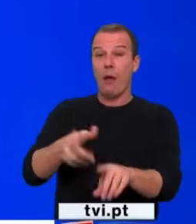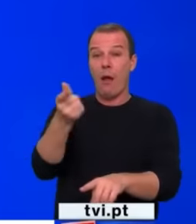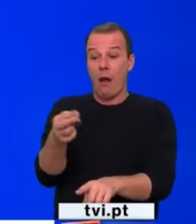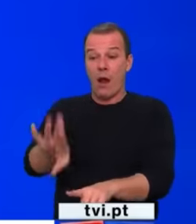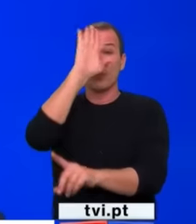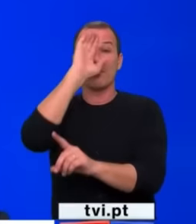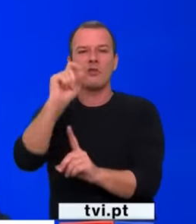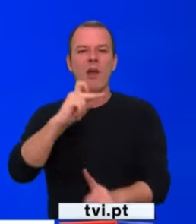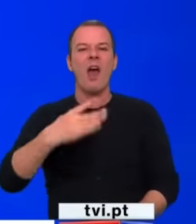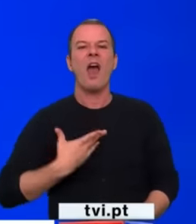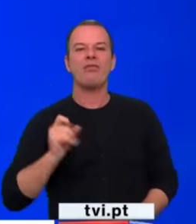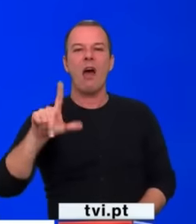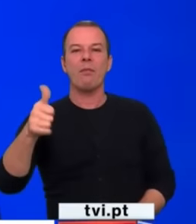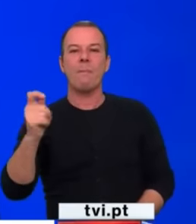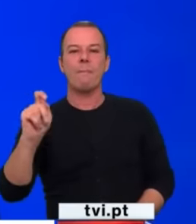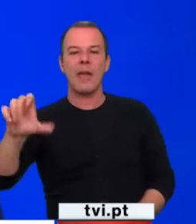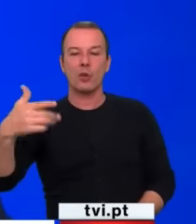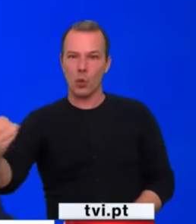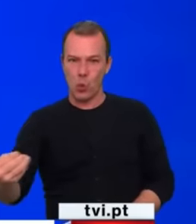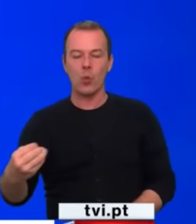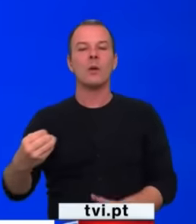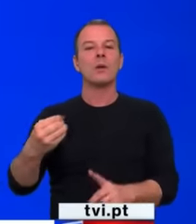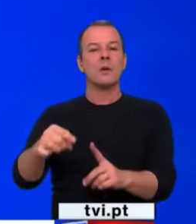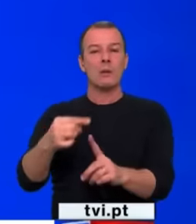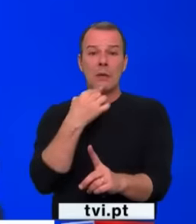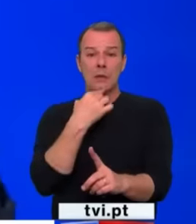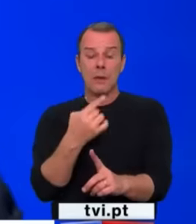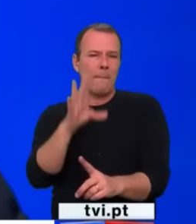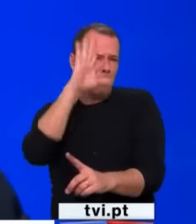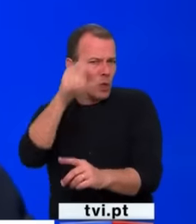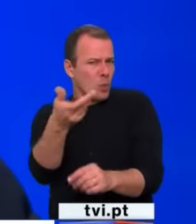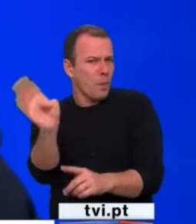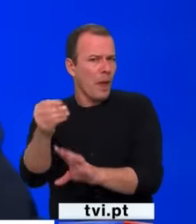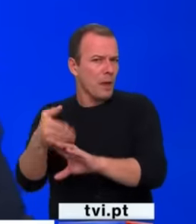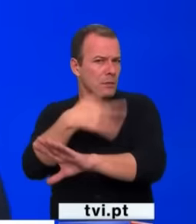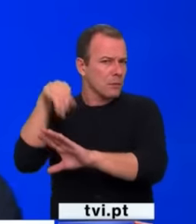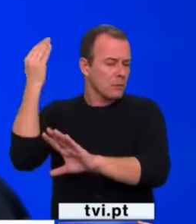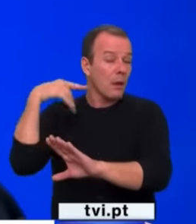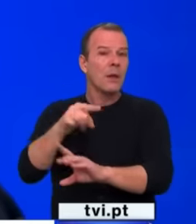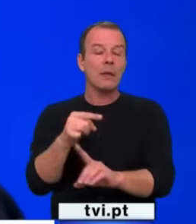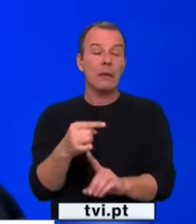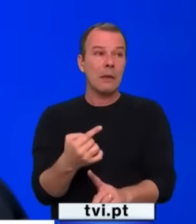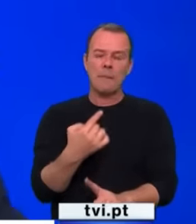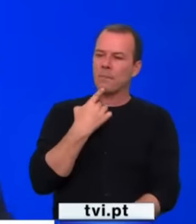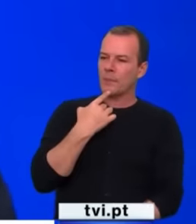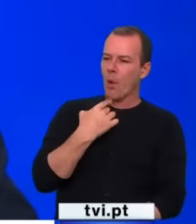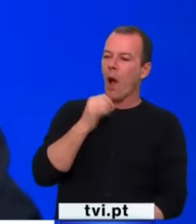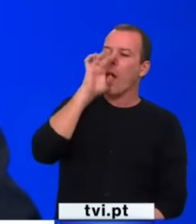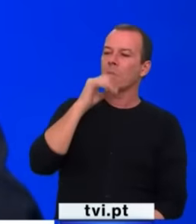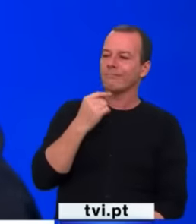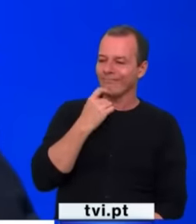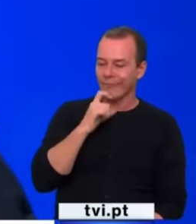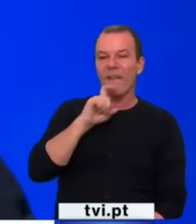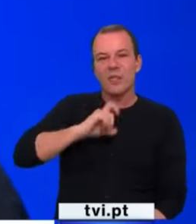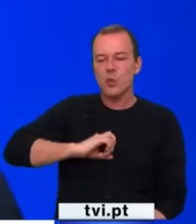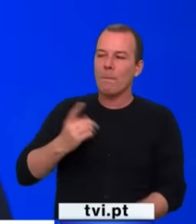como Adalberto Santos, que chamou a medida de stalinista, ministros socialistas, não foram ministros de outro governo, e percebeu que tinha que voltar atrás. E então voltou atrás e